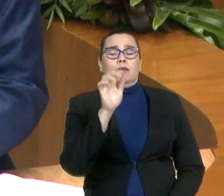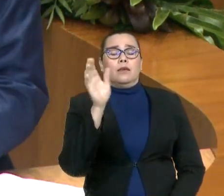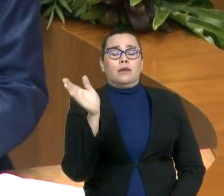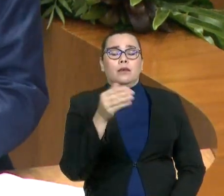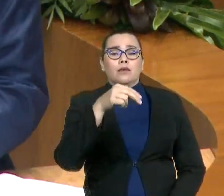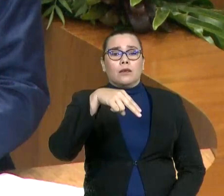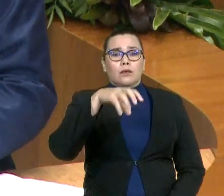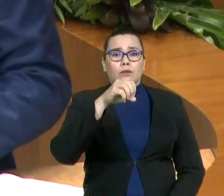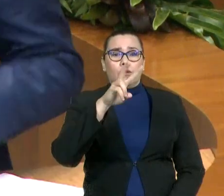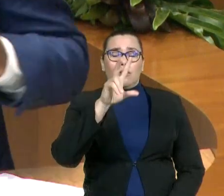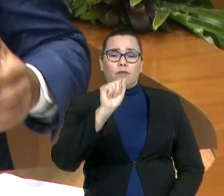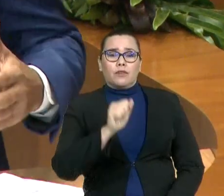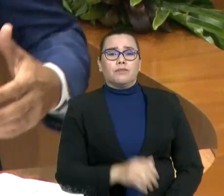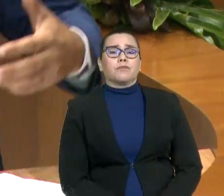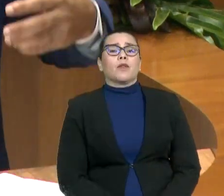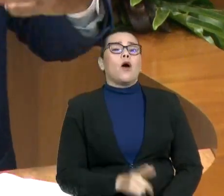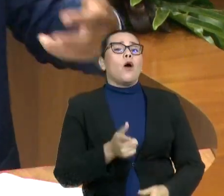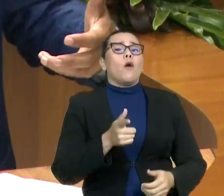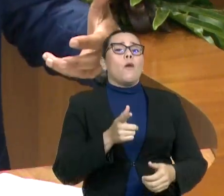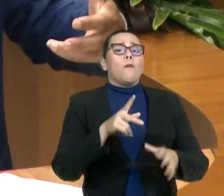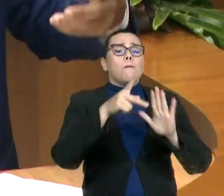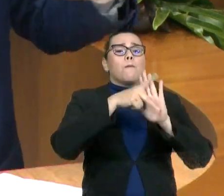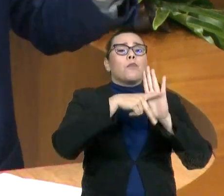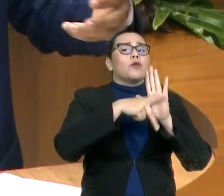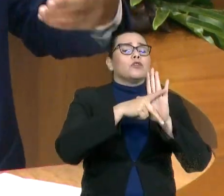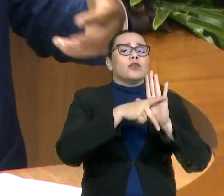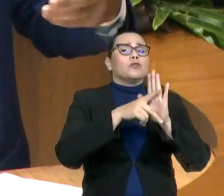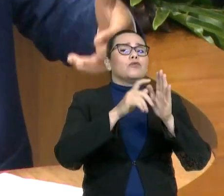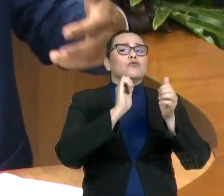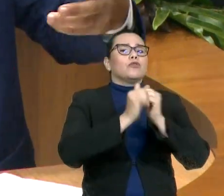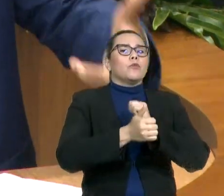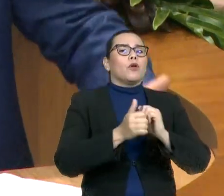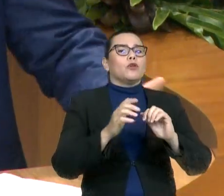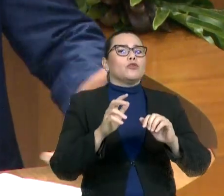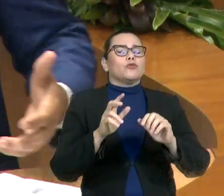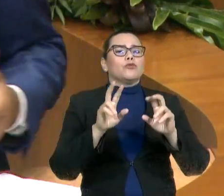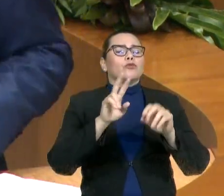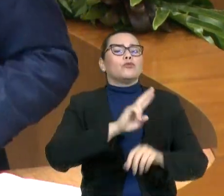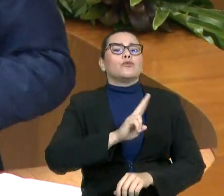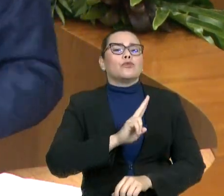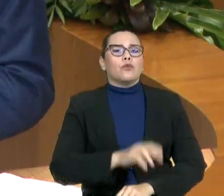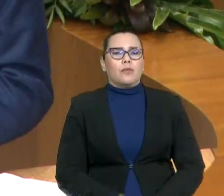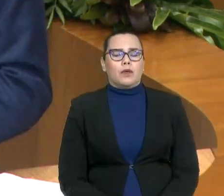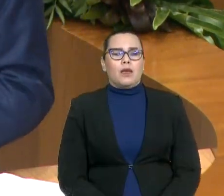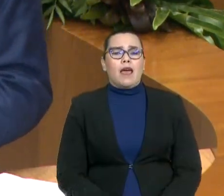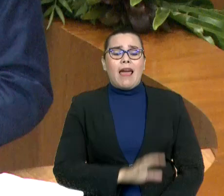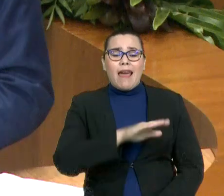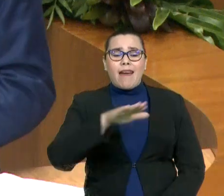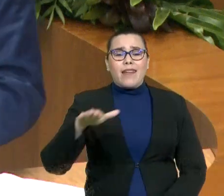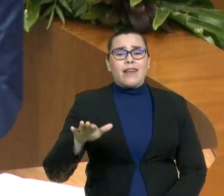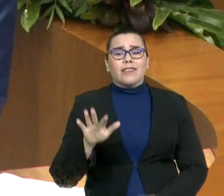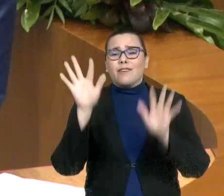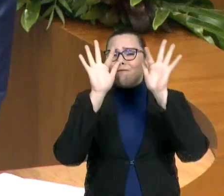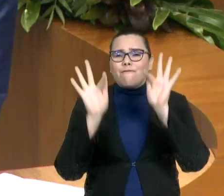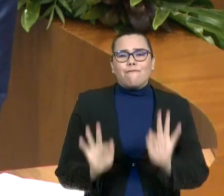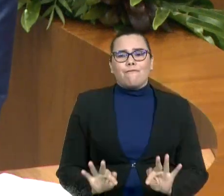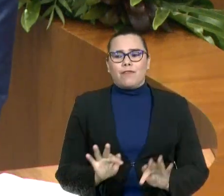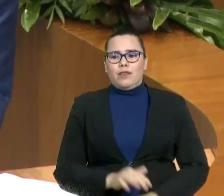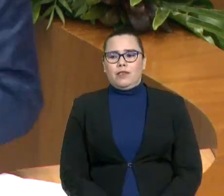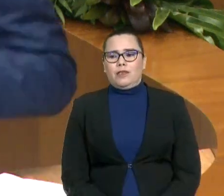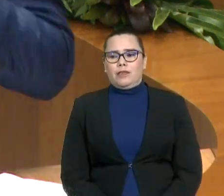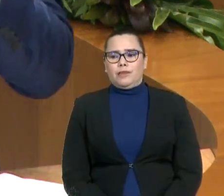Criança Feliz, que tem o apoio da Lei de Incentivo ao Esporte. E esse projeto está parado desde